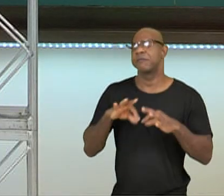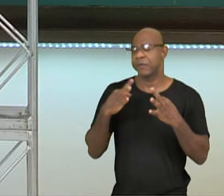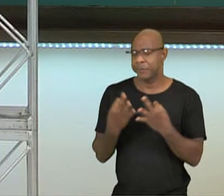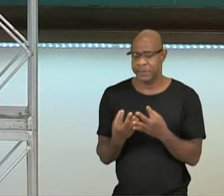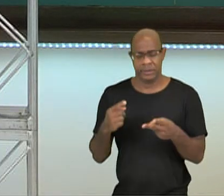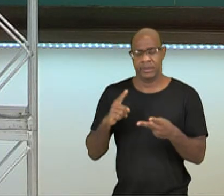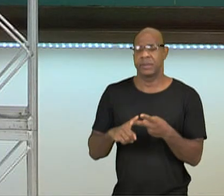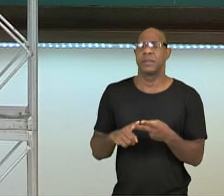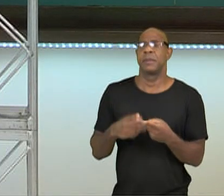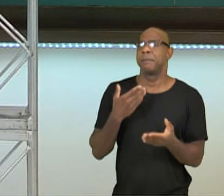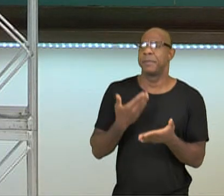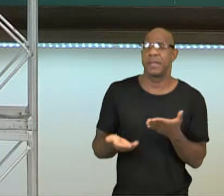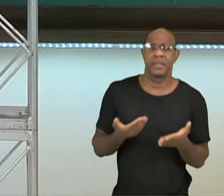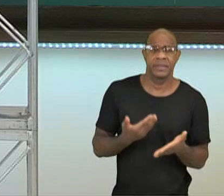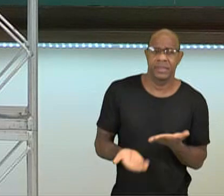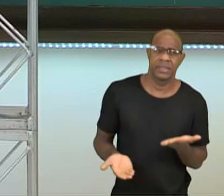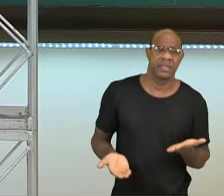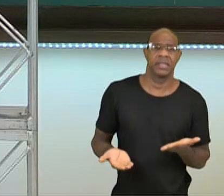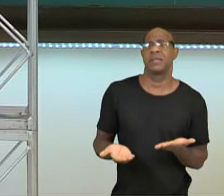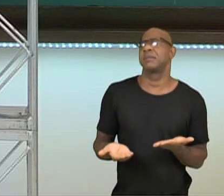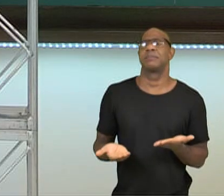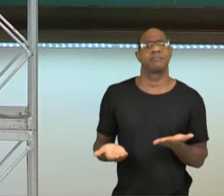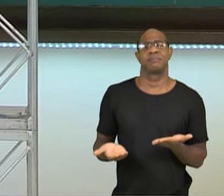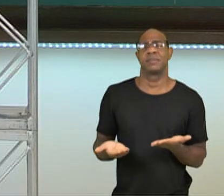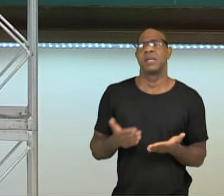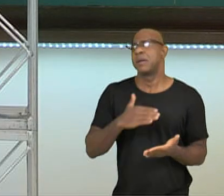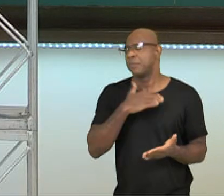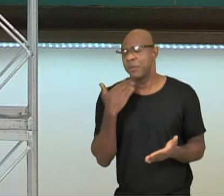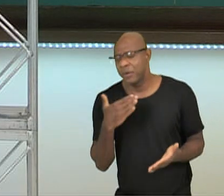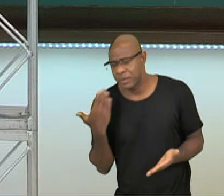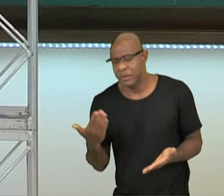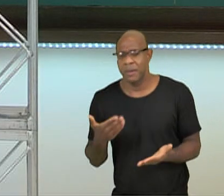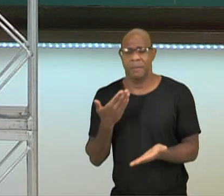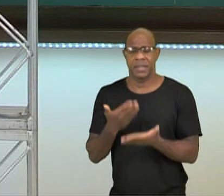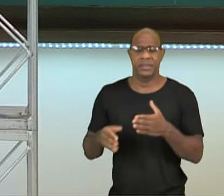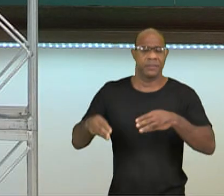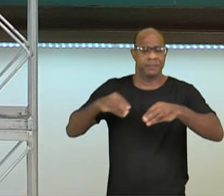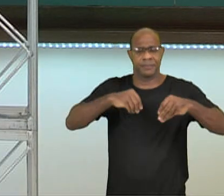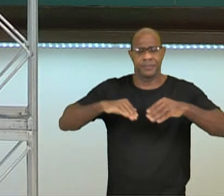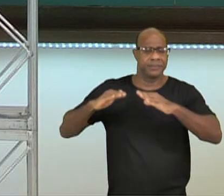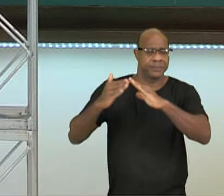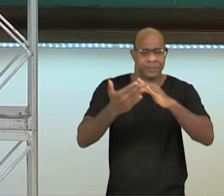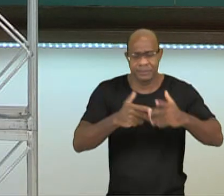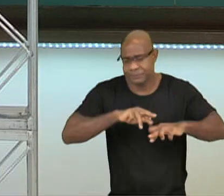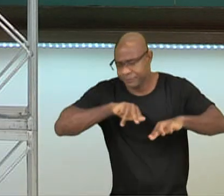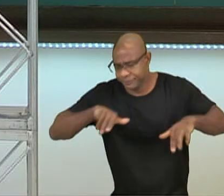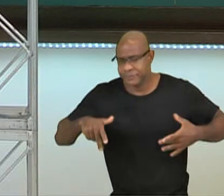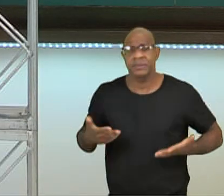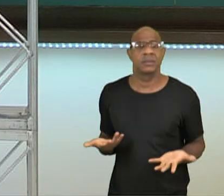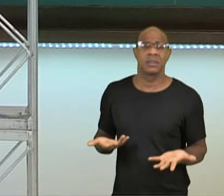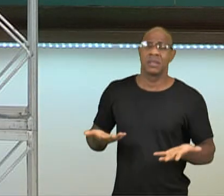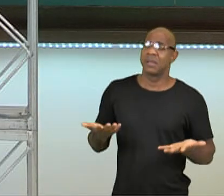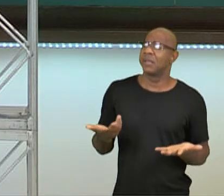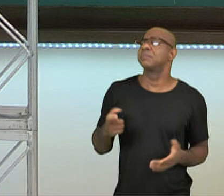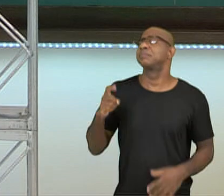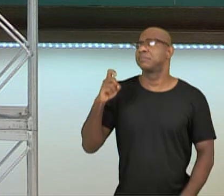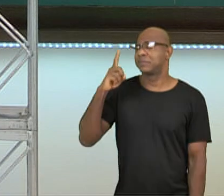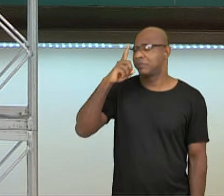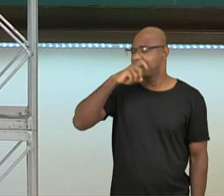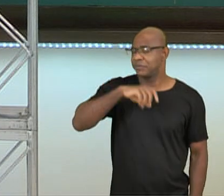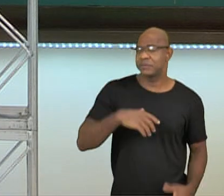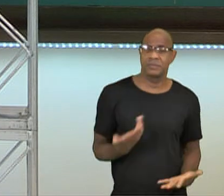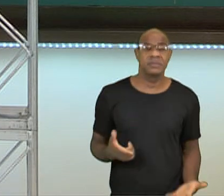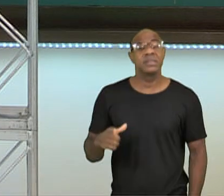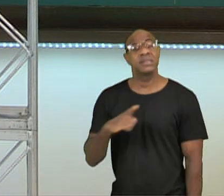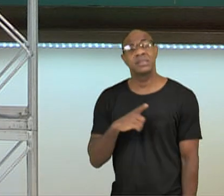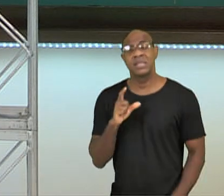que perderam parte dos seus familiares, perderam terras. Então é uma questão muito complicada e ainda